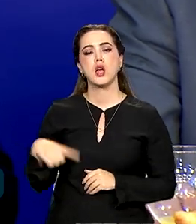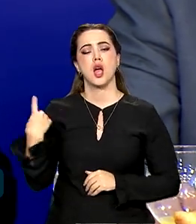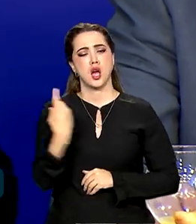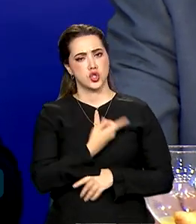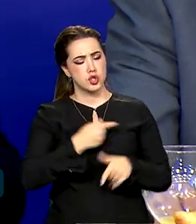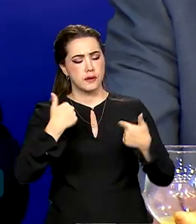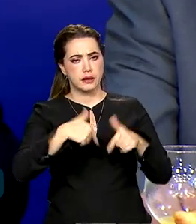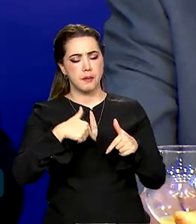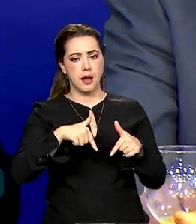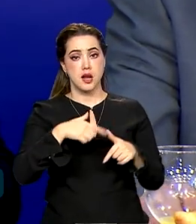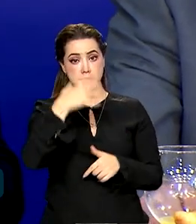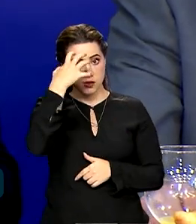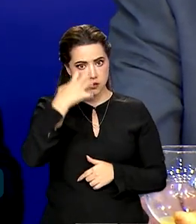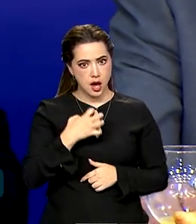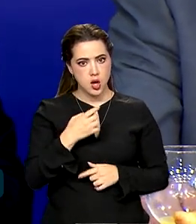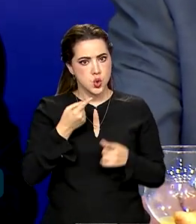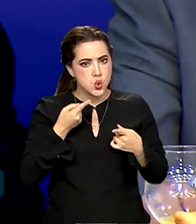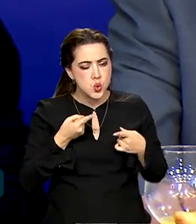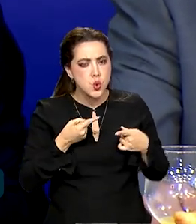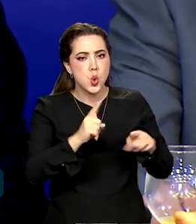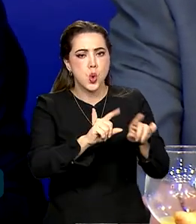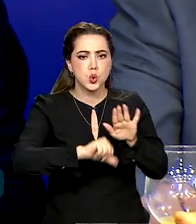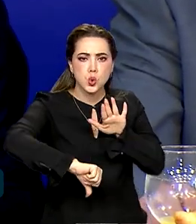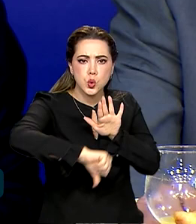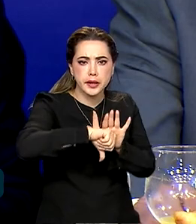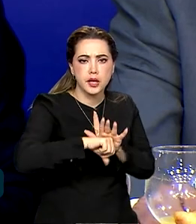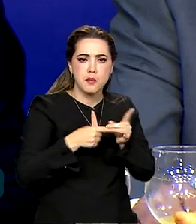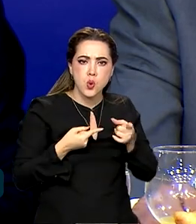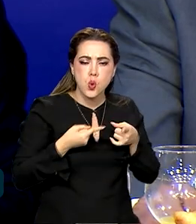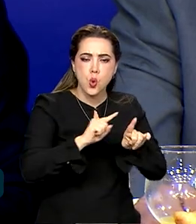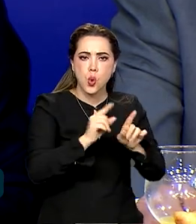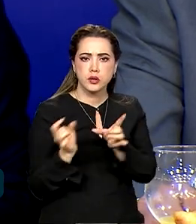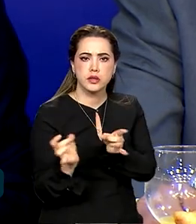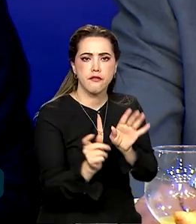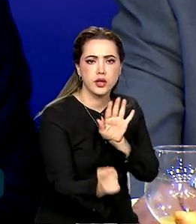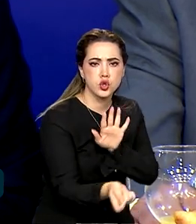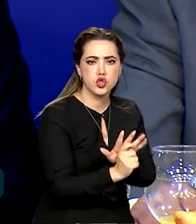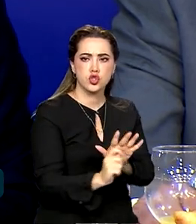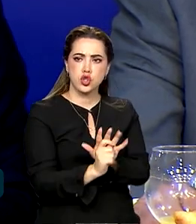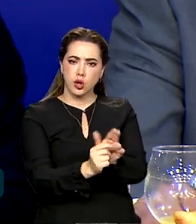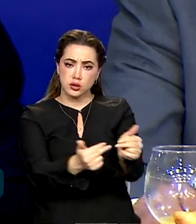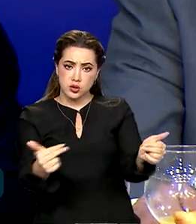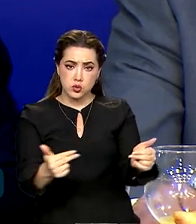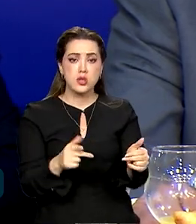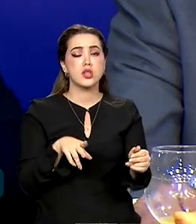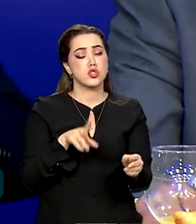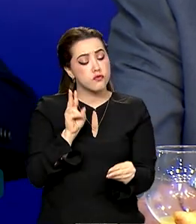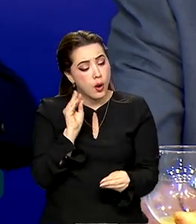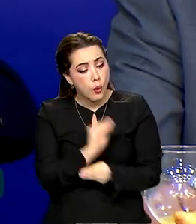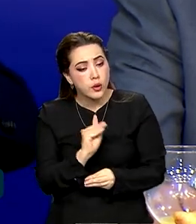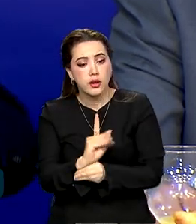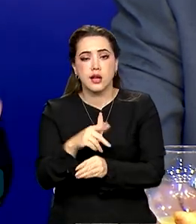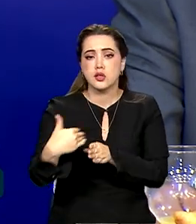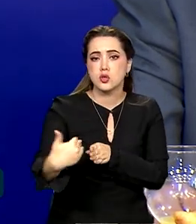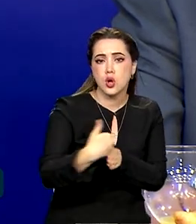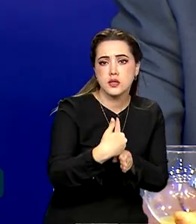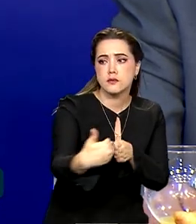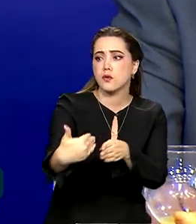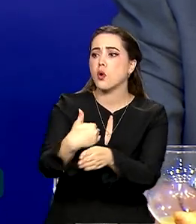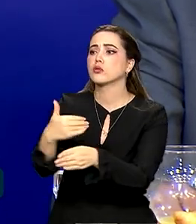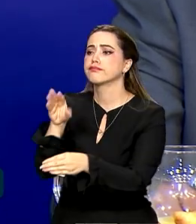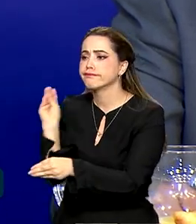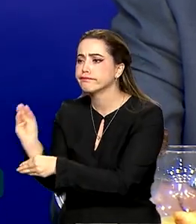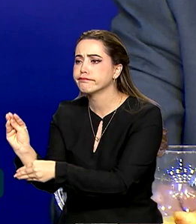crime organizado, o combate ao narcotráfico, vamos tomar conta das nossas fronteiras e queremos construir parceria com todos os